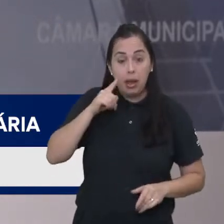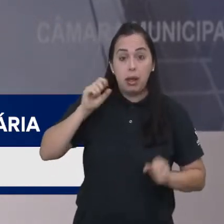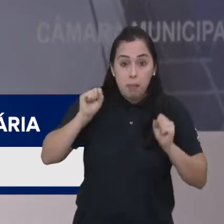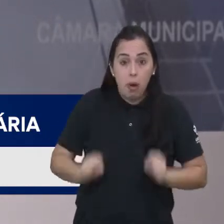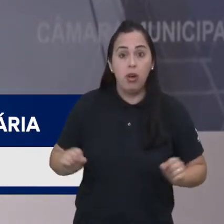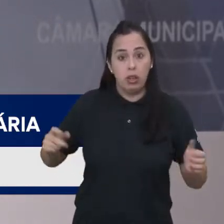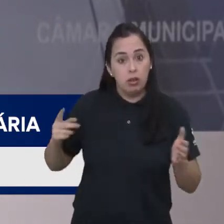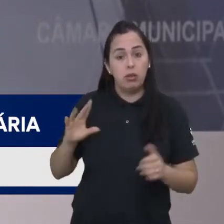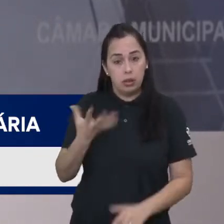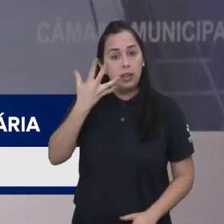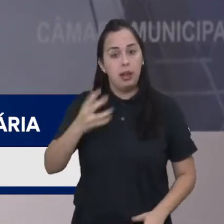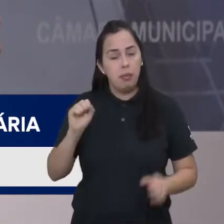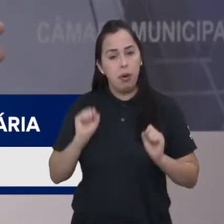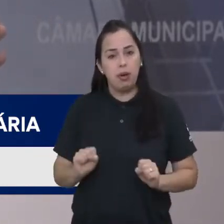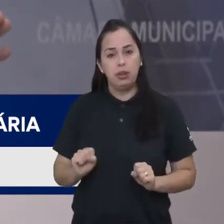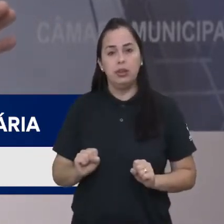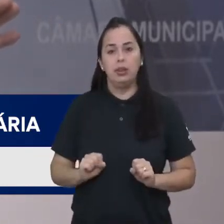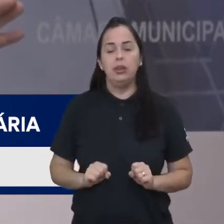É que vai acontecer.